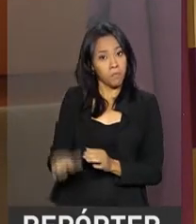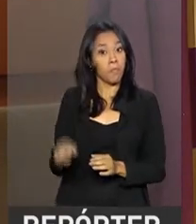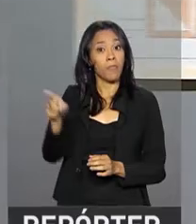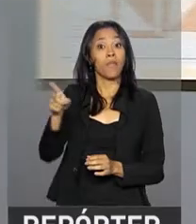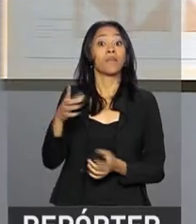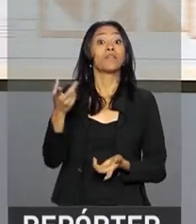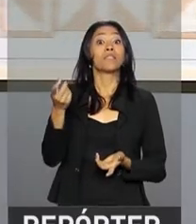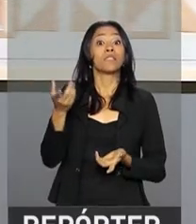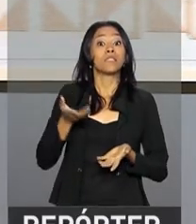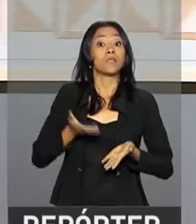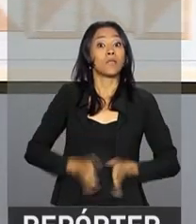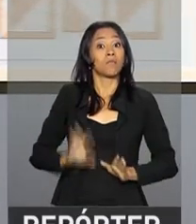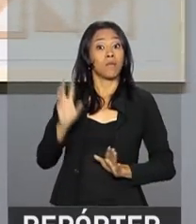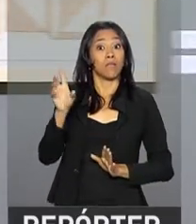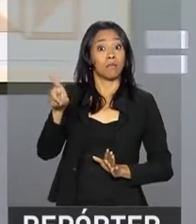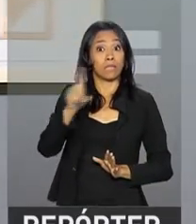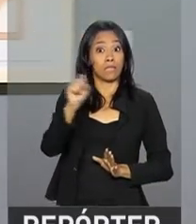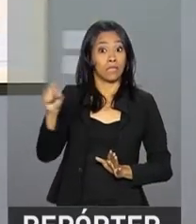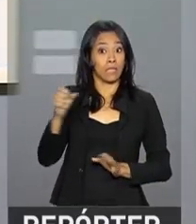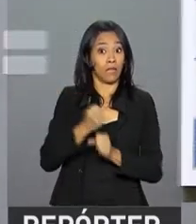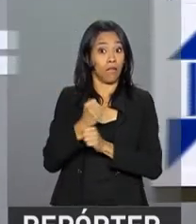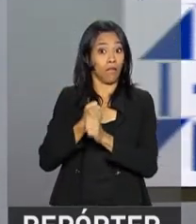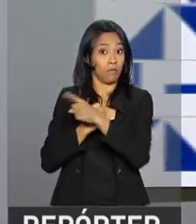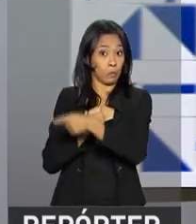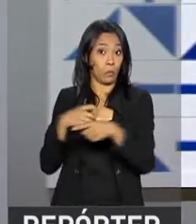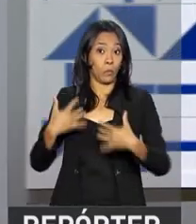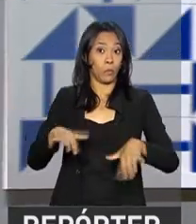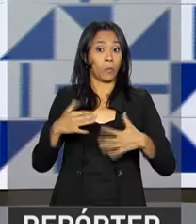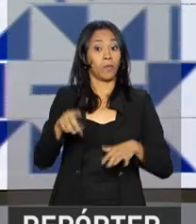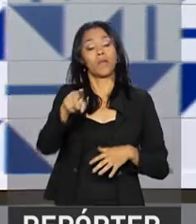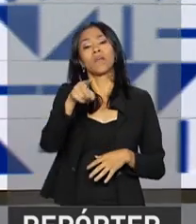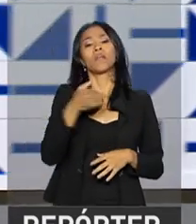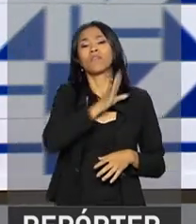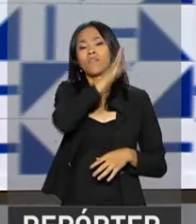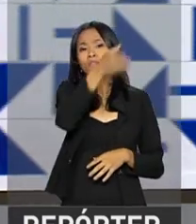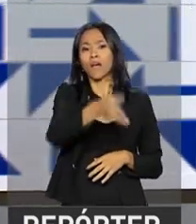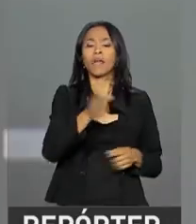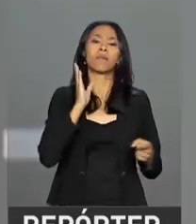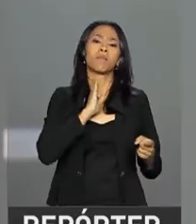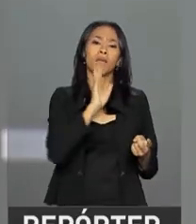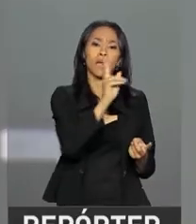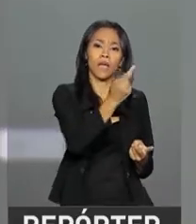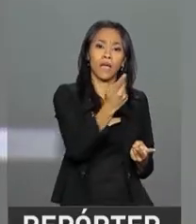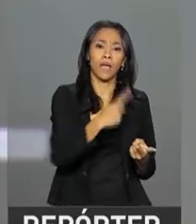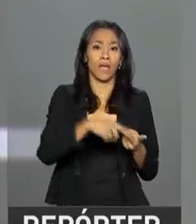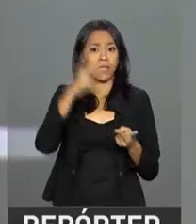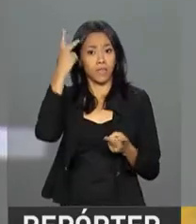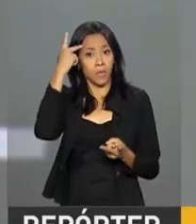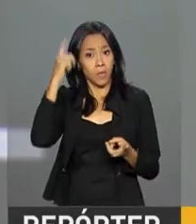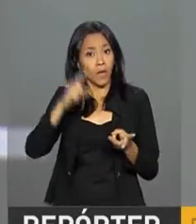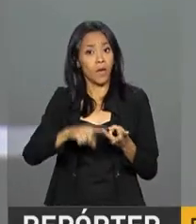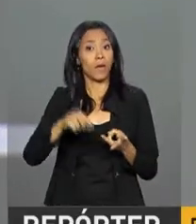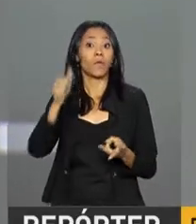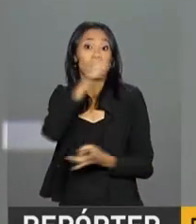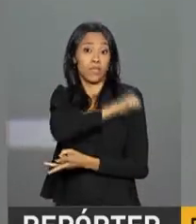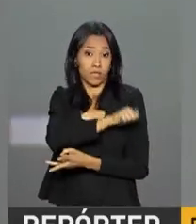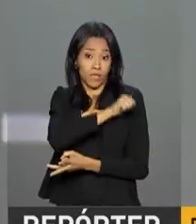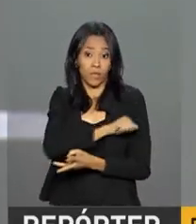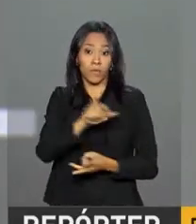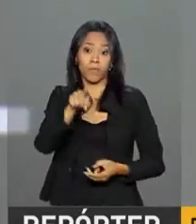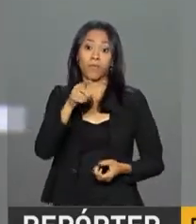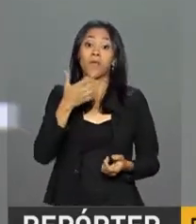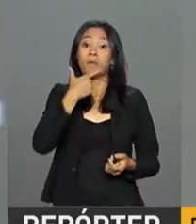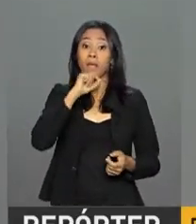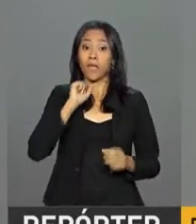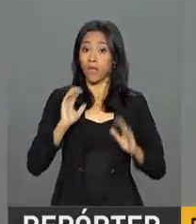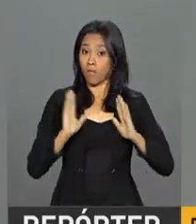e vai passar ainda por belo horizonte e são paulo e rio de janeiro para quem mora em brasília o trabalho do carioca